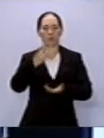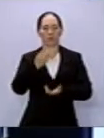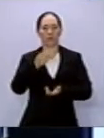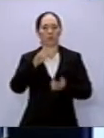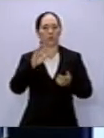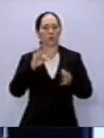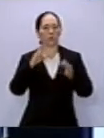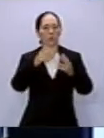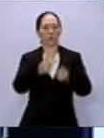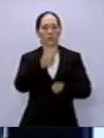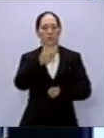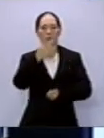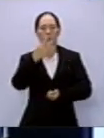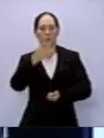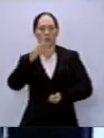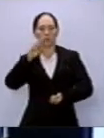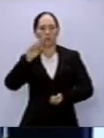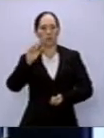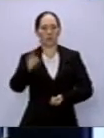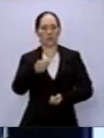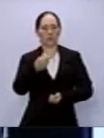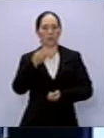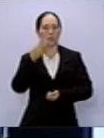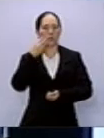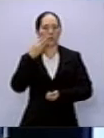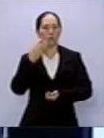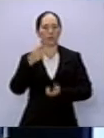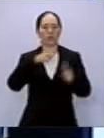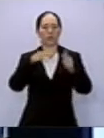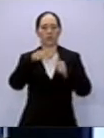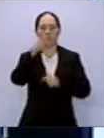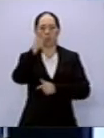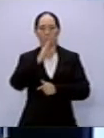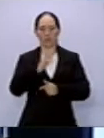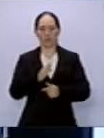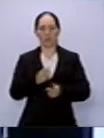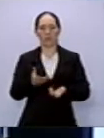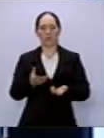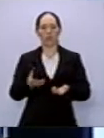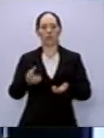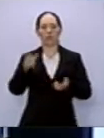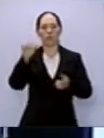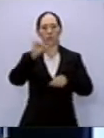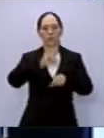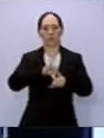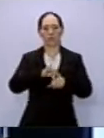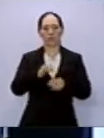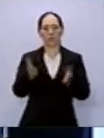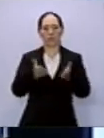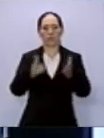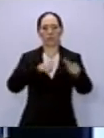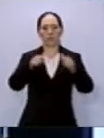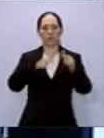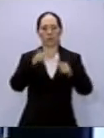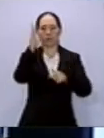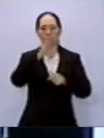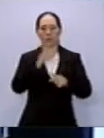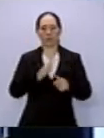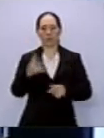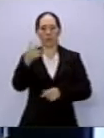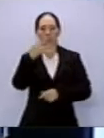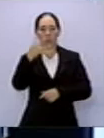23 milhões de trabalhadores no Brasil sendo hoje a Central Única dos Trabalhadores a quarta maior Central Sindical